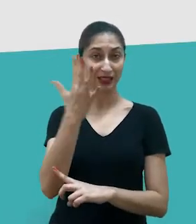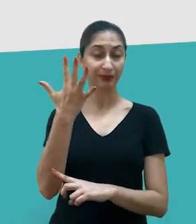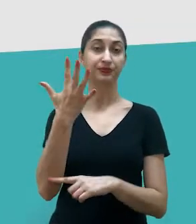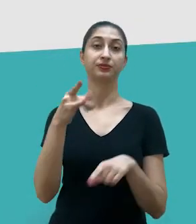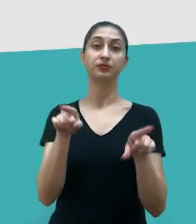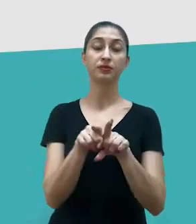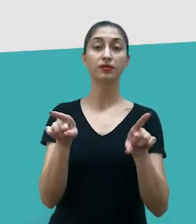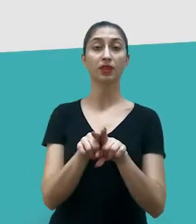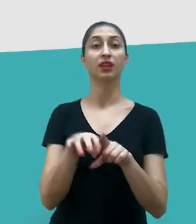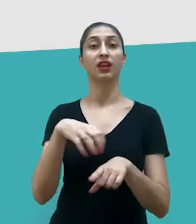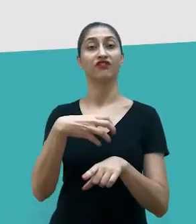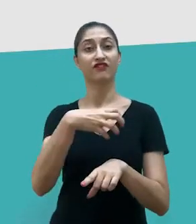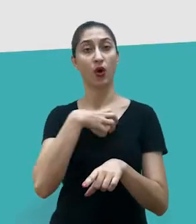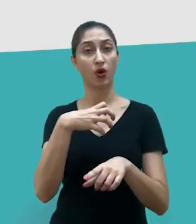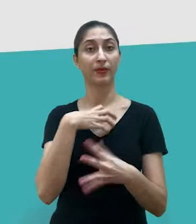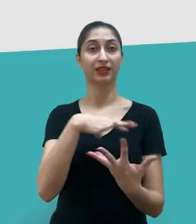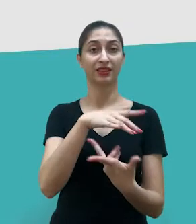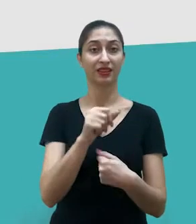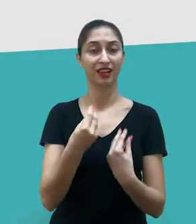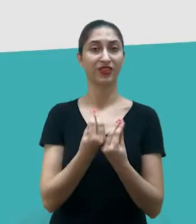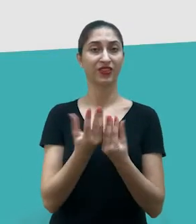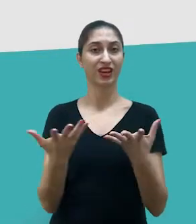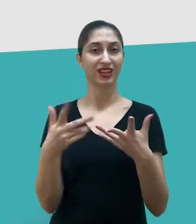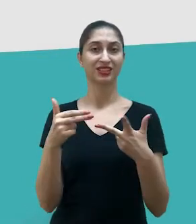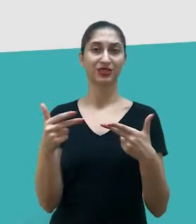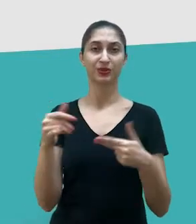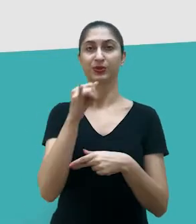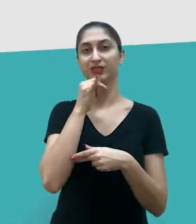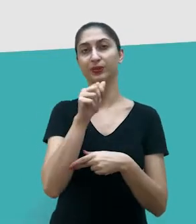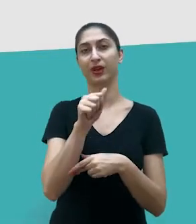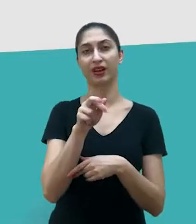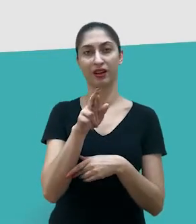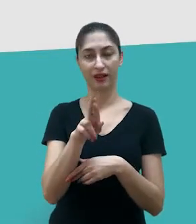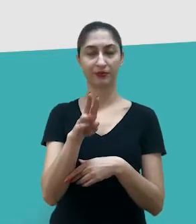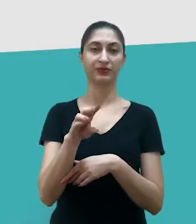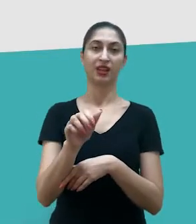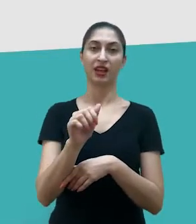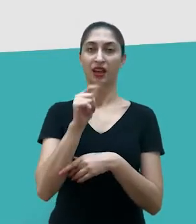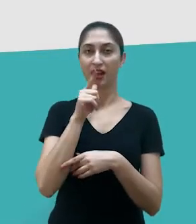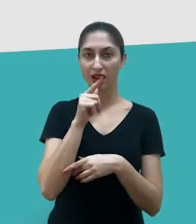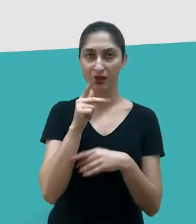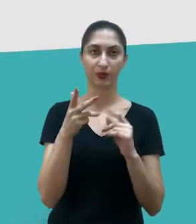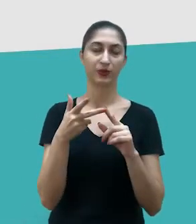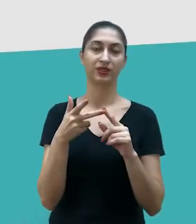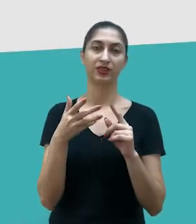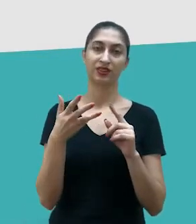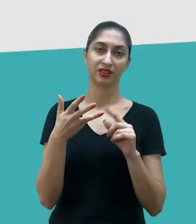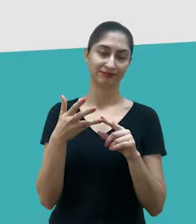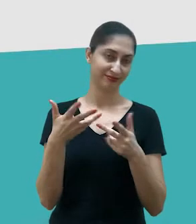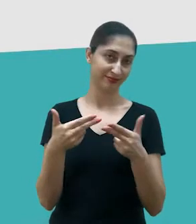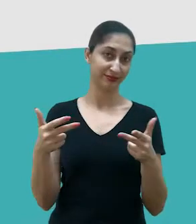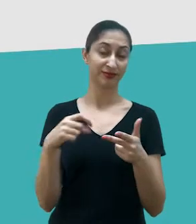que a Terra produz os nossos bens maiores, que é o ar, que é a água, que é a forma como a gente vive,